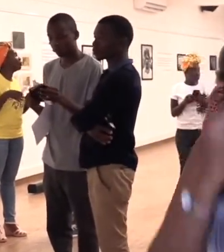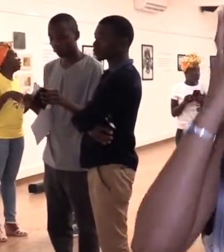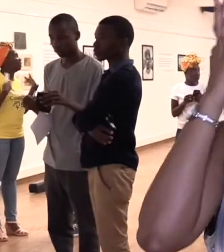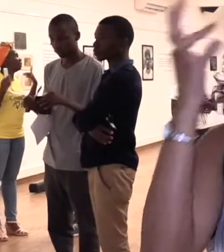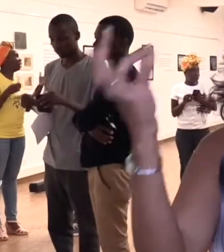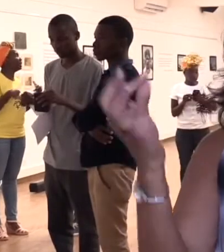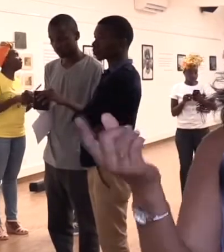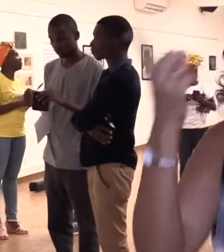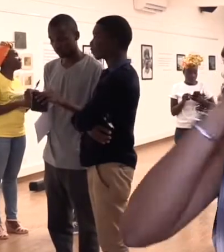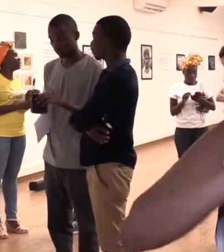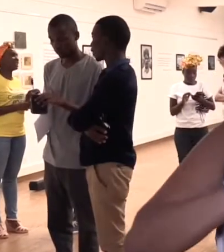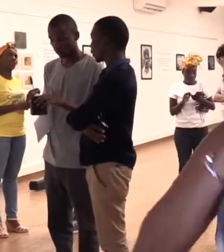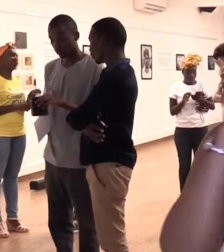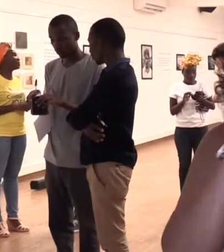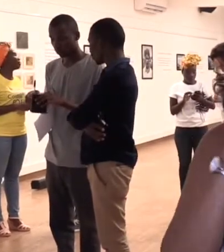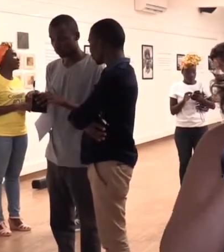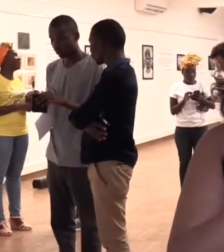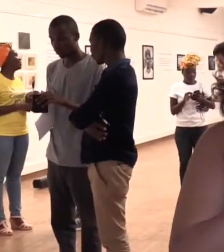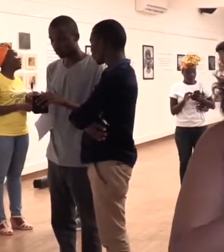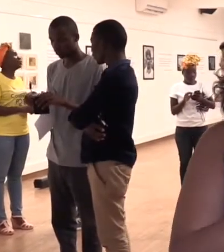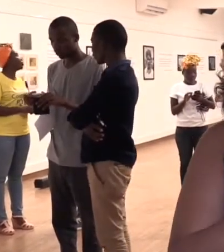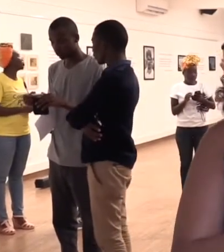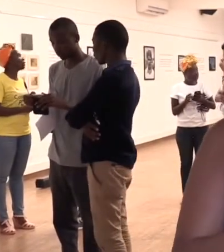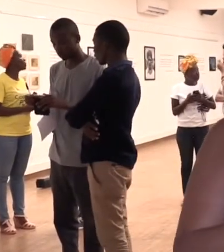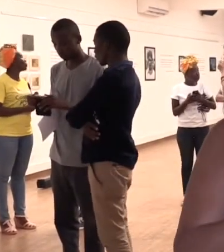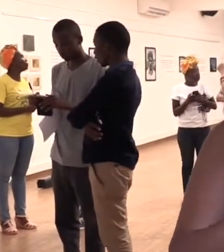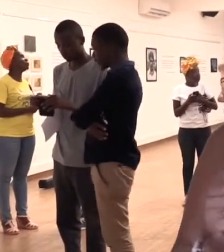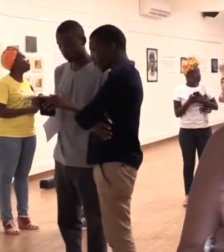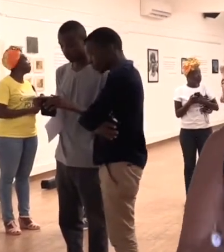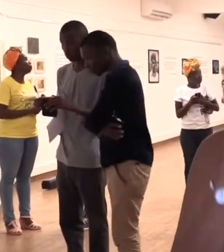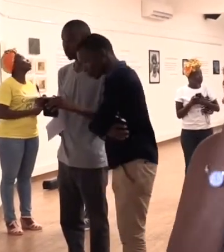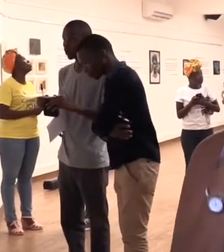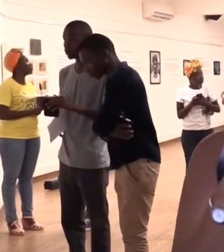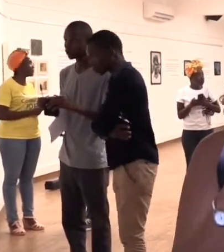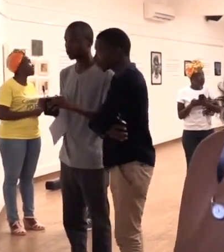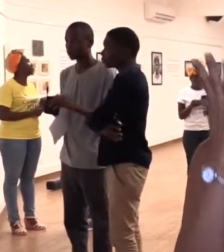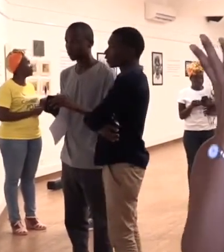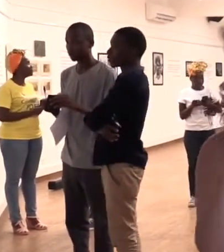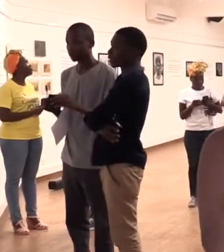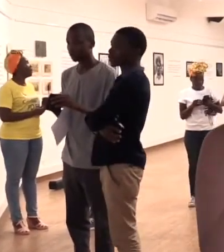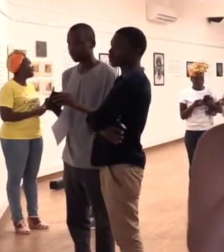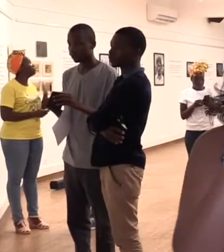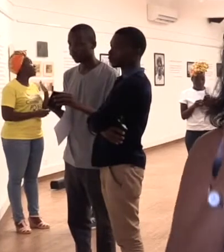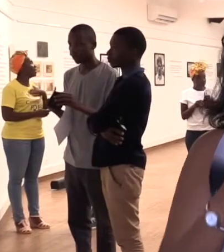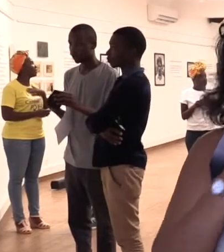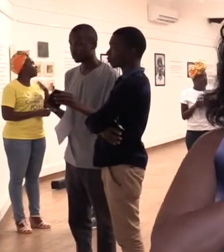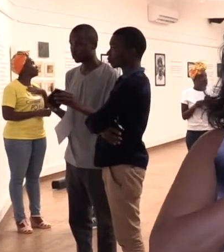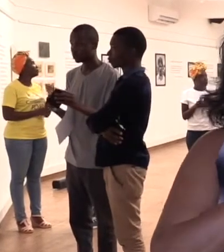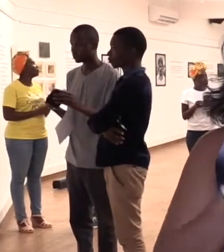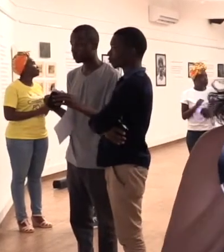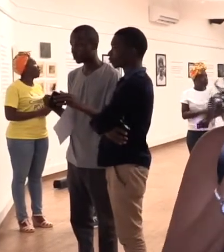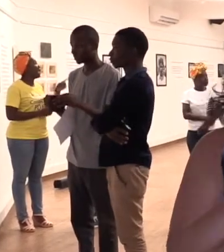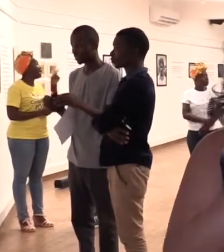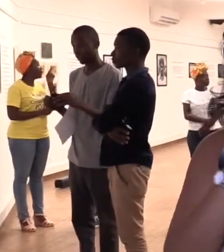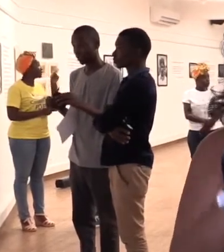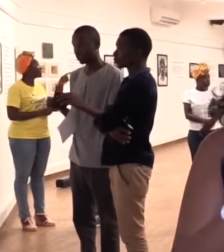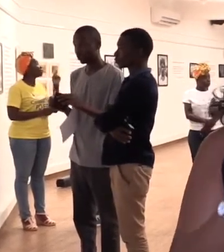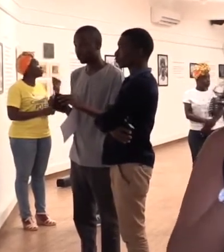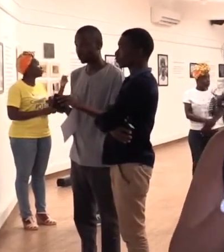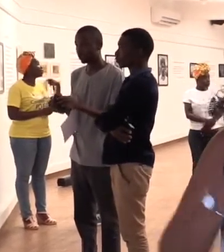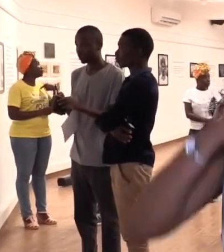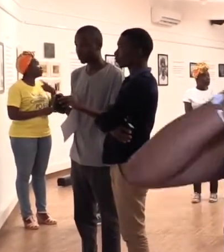ouvintes. Foi muito bonito. Eu gostei. Acho que devemos continuar a lutar e tornar-nos